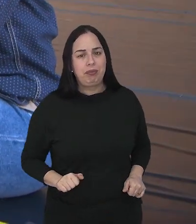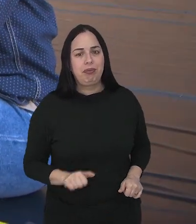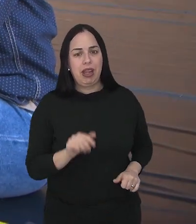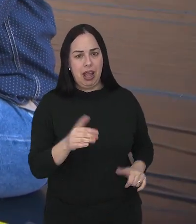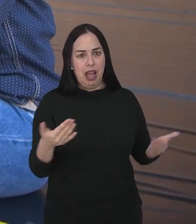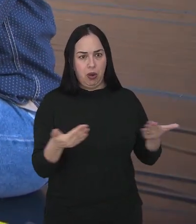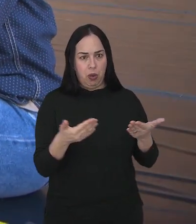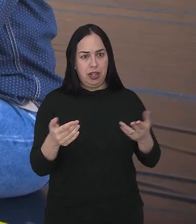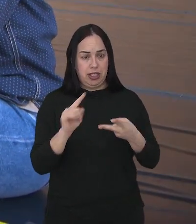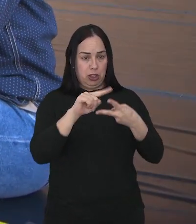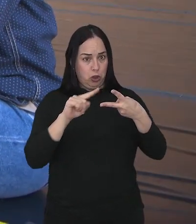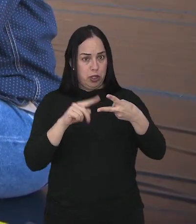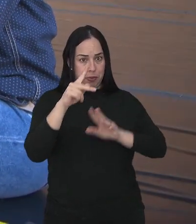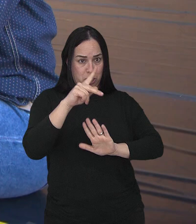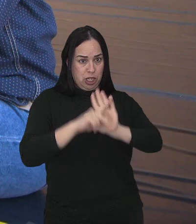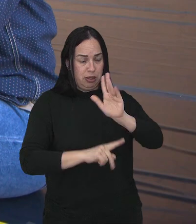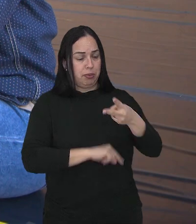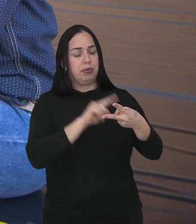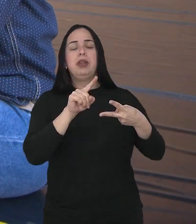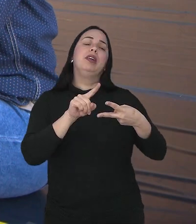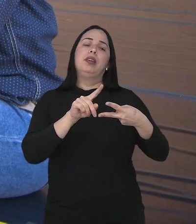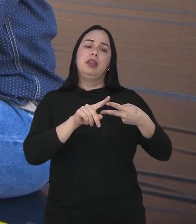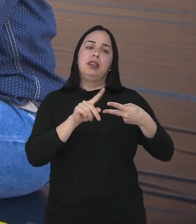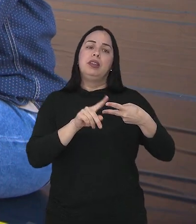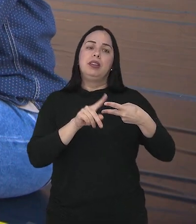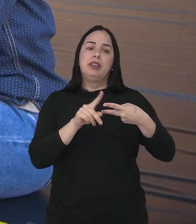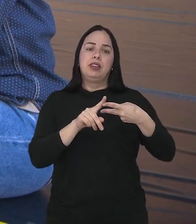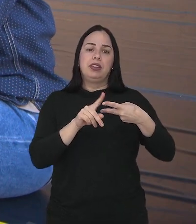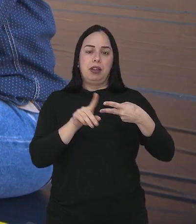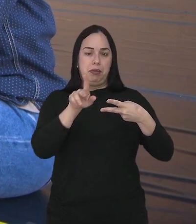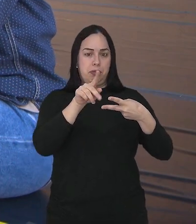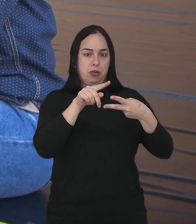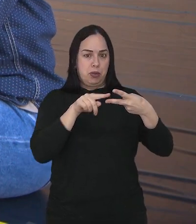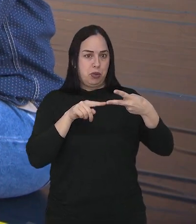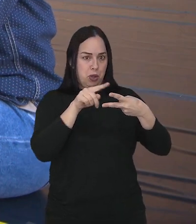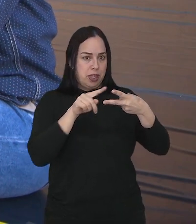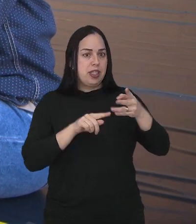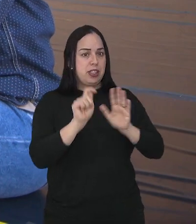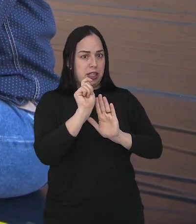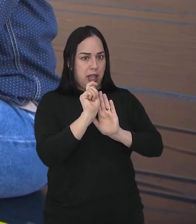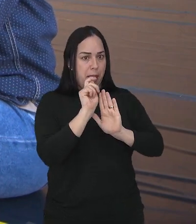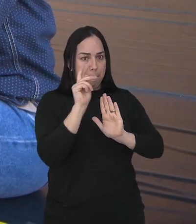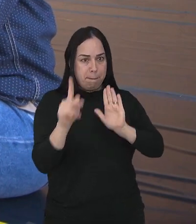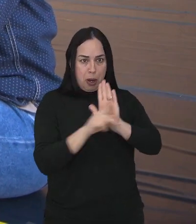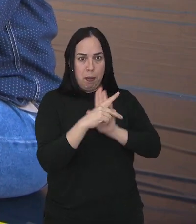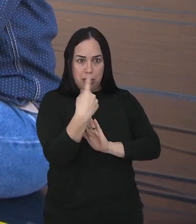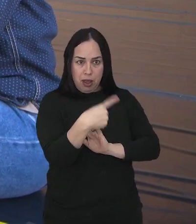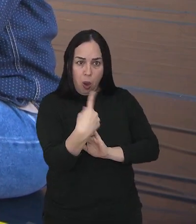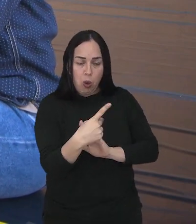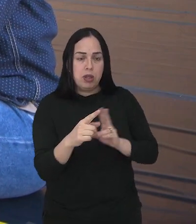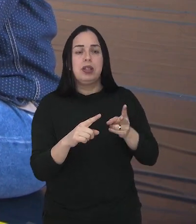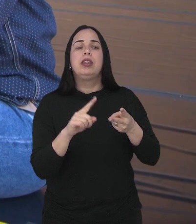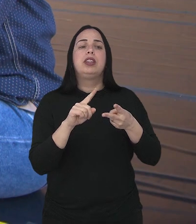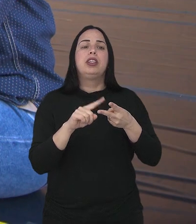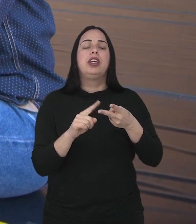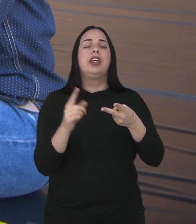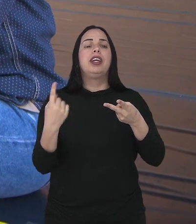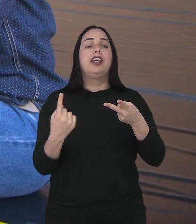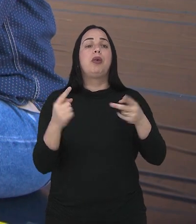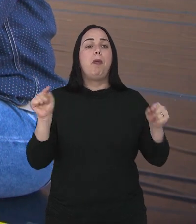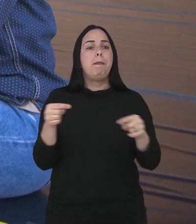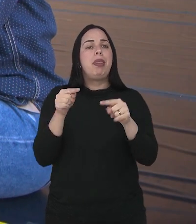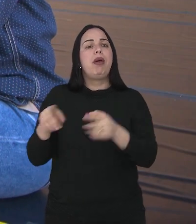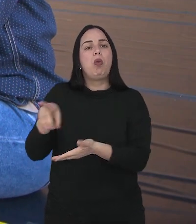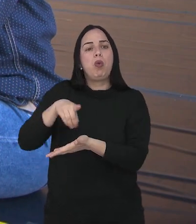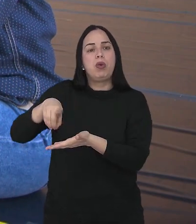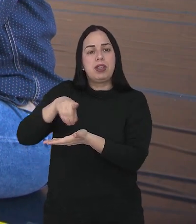você atualmente mantém dois projetos, projetos autorais, álbuns autorais, na verdade, projetos que surgiram dos seus